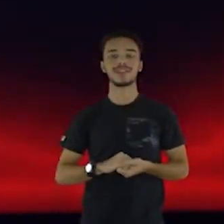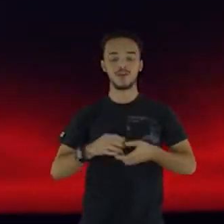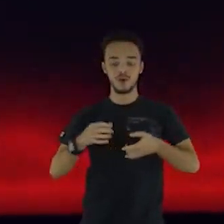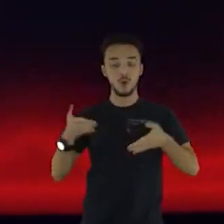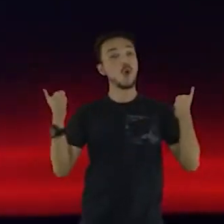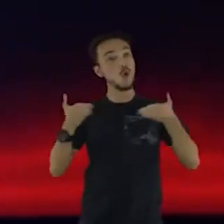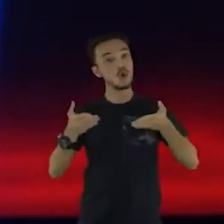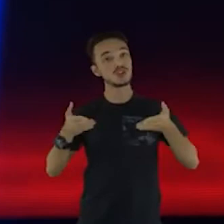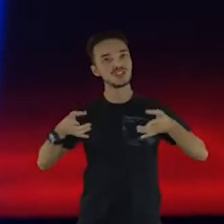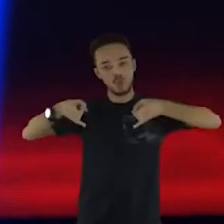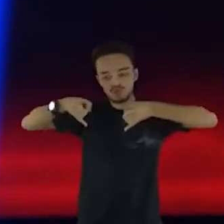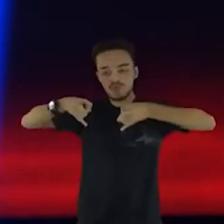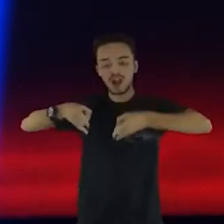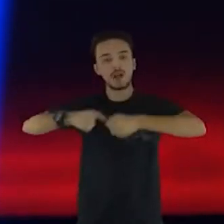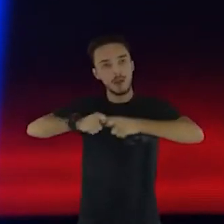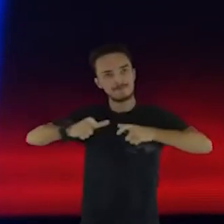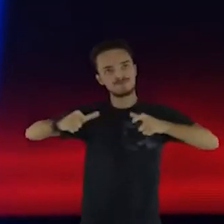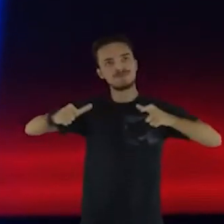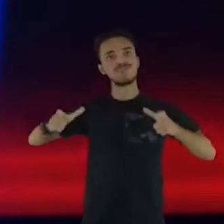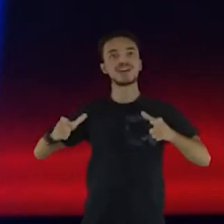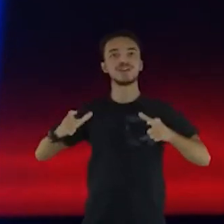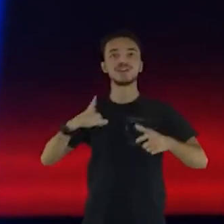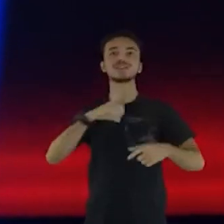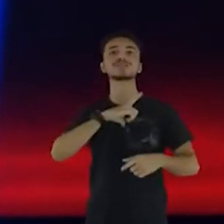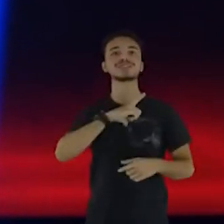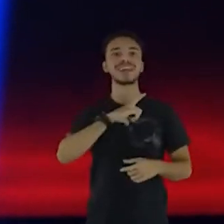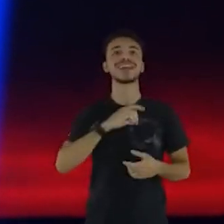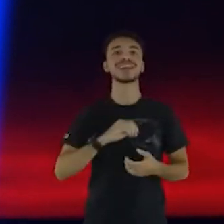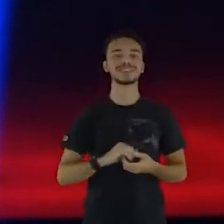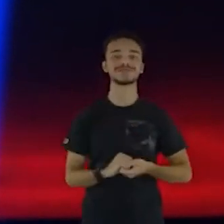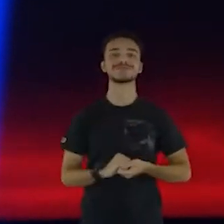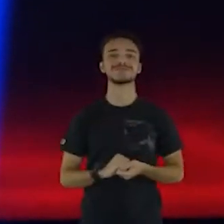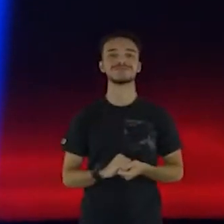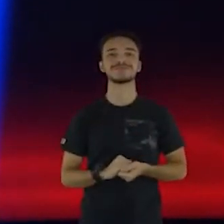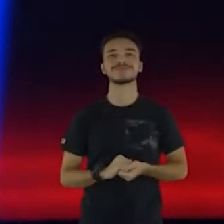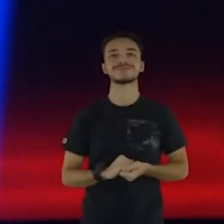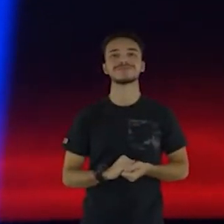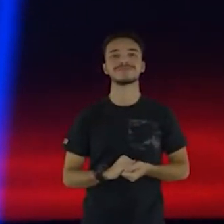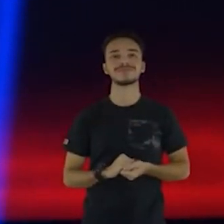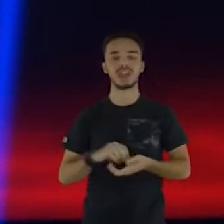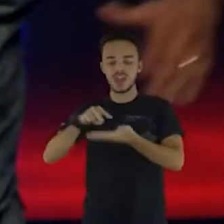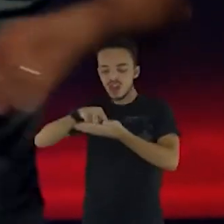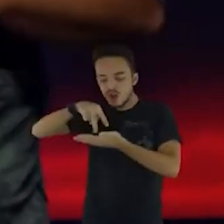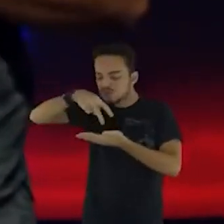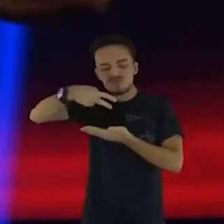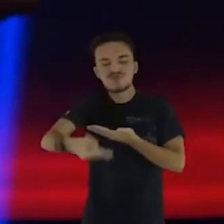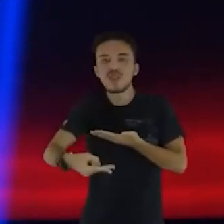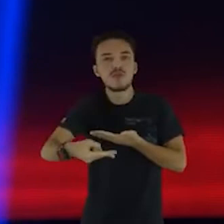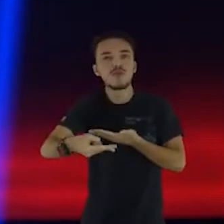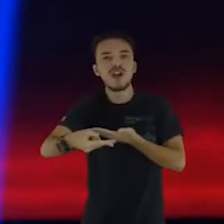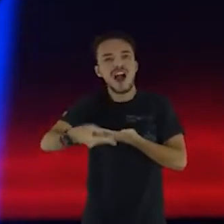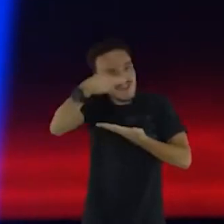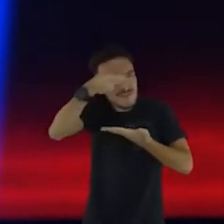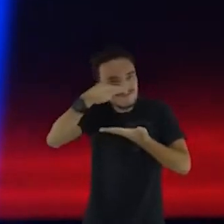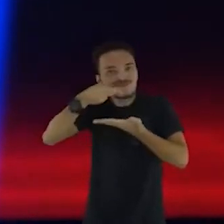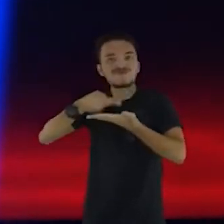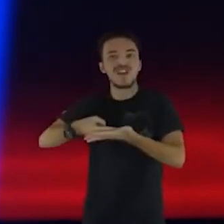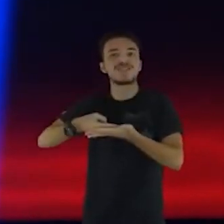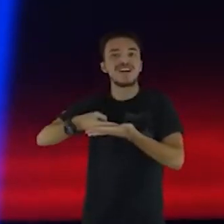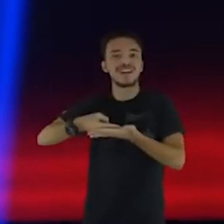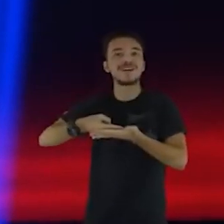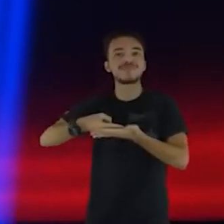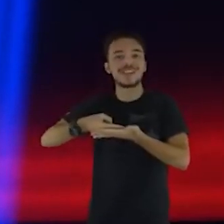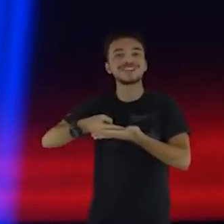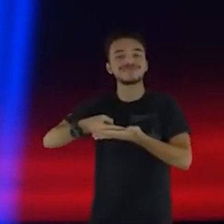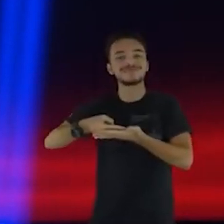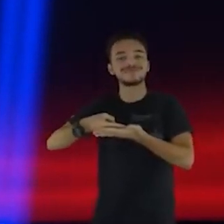size. E agora a minha mão não chega no fim, irmãos. E a outra também não chega no fim. E sabe o que acontece?